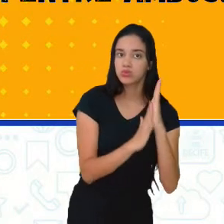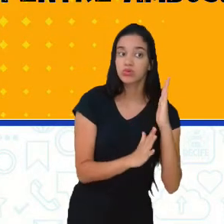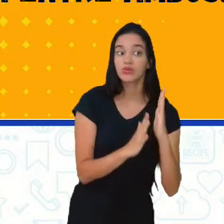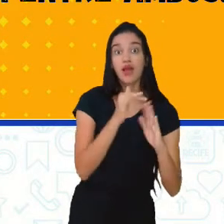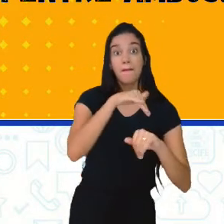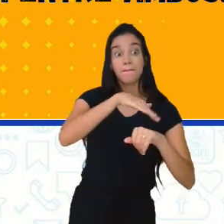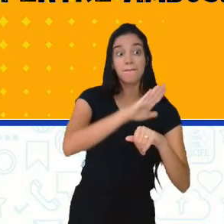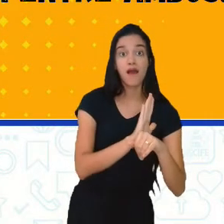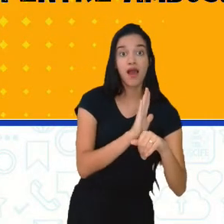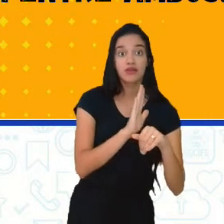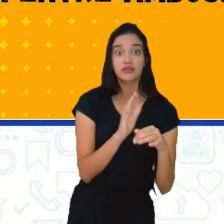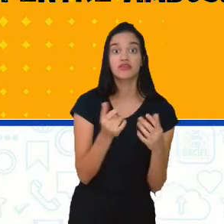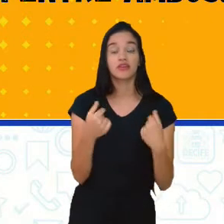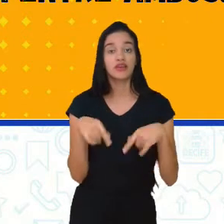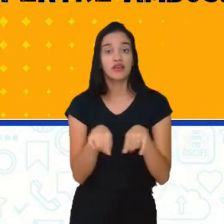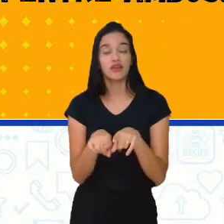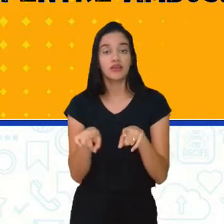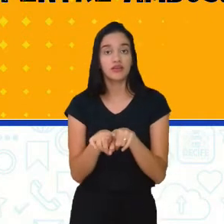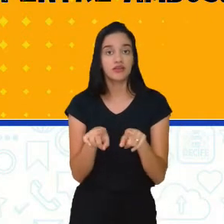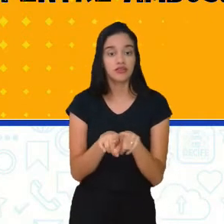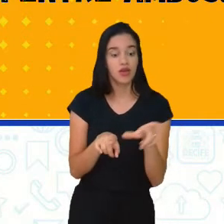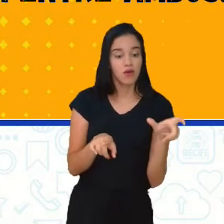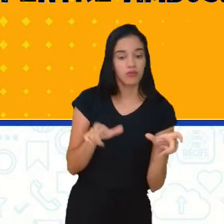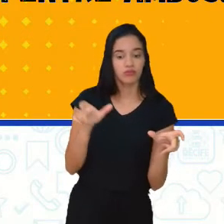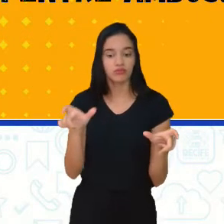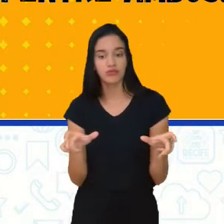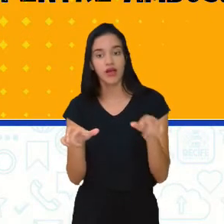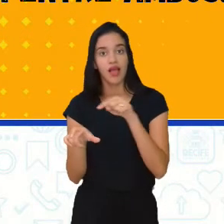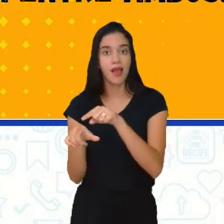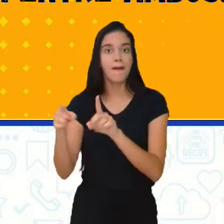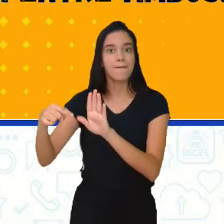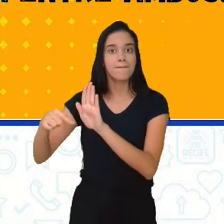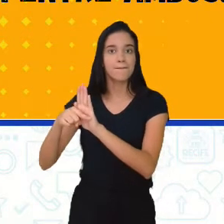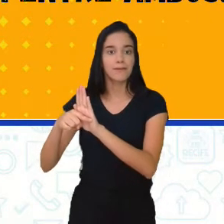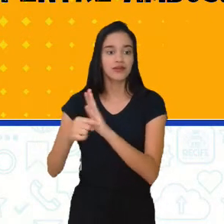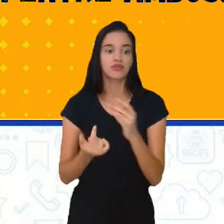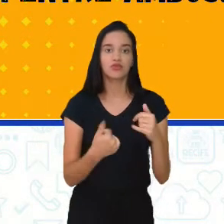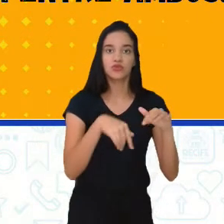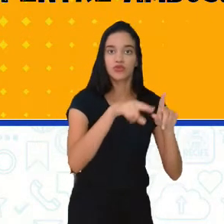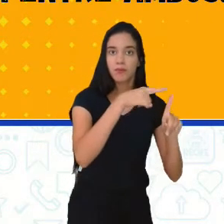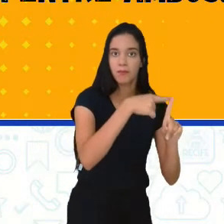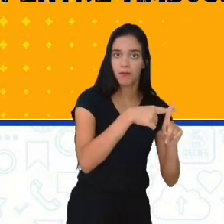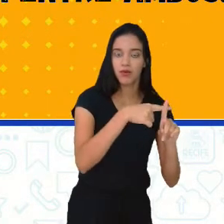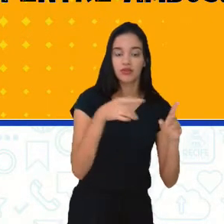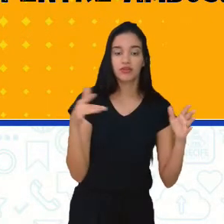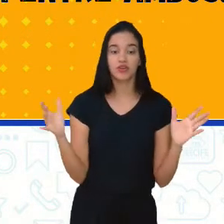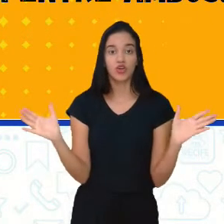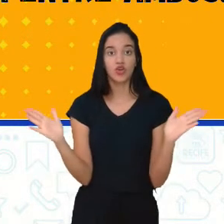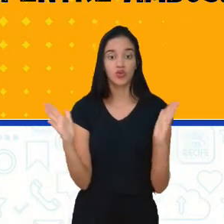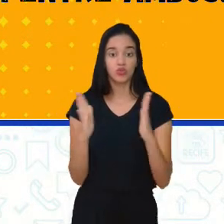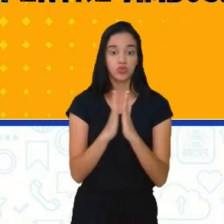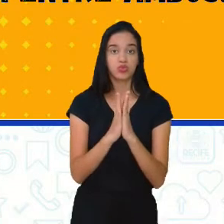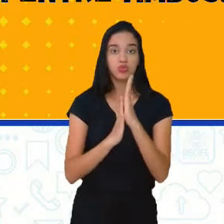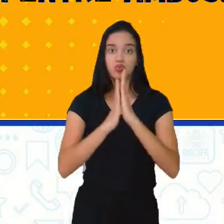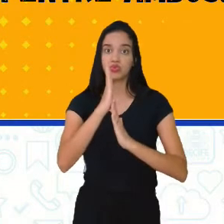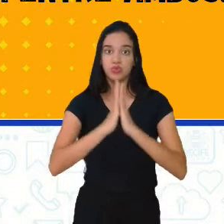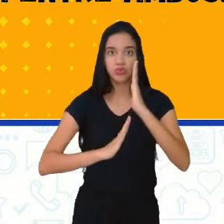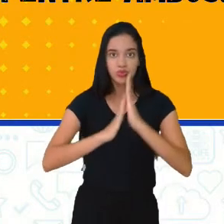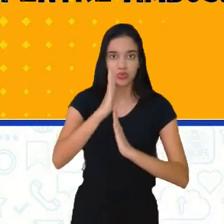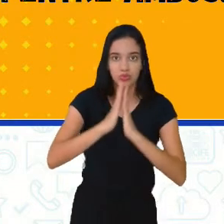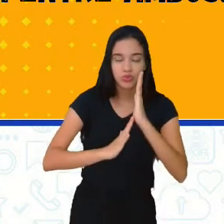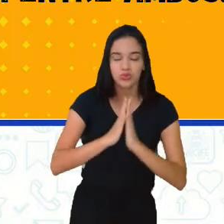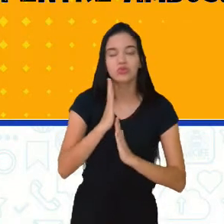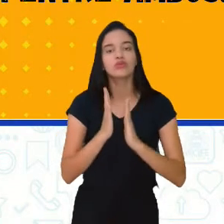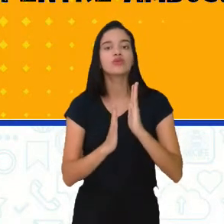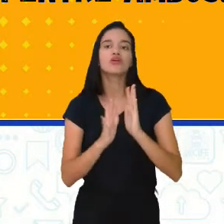temperatura, quando há diferença de temperatura entre ambos. Então, a gente vai ver aí que esse calor, ele transita de